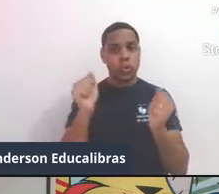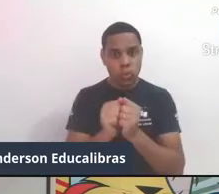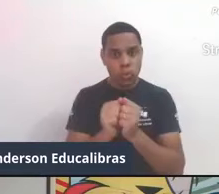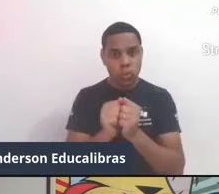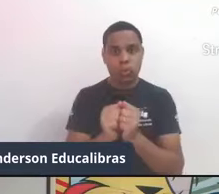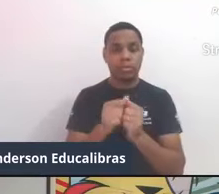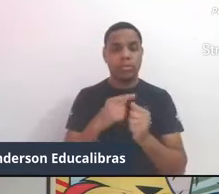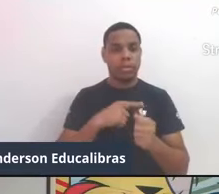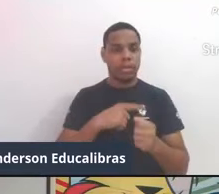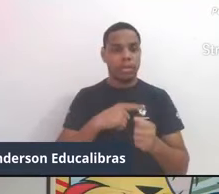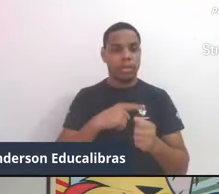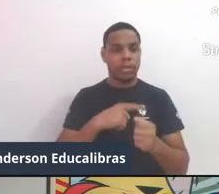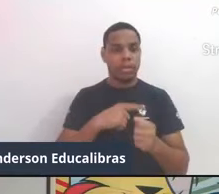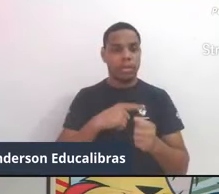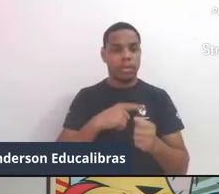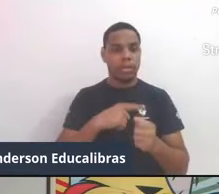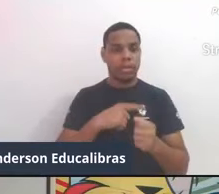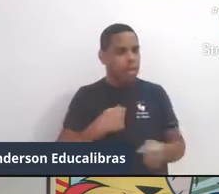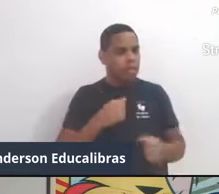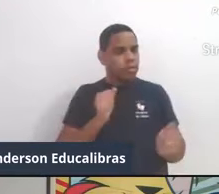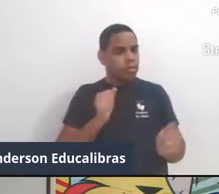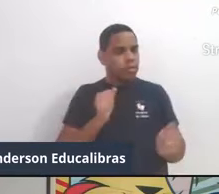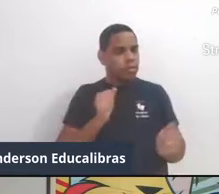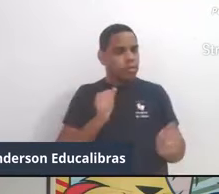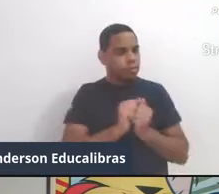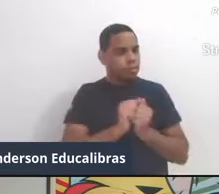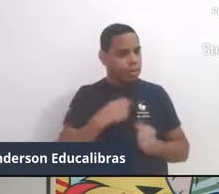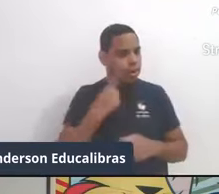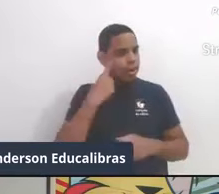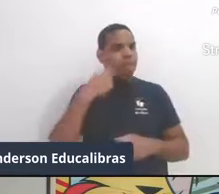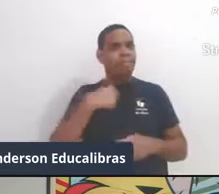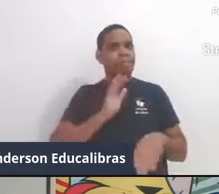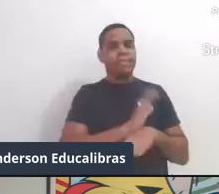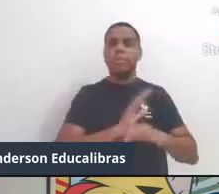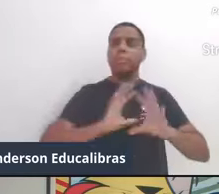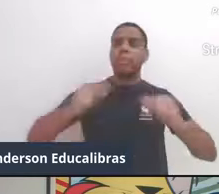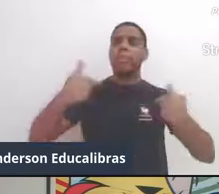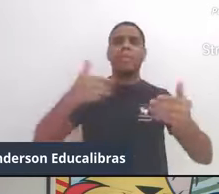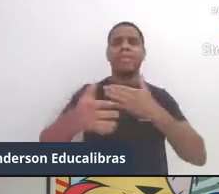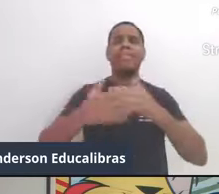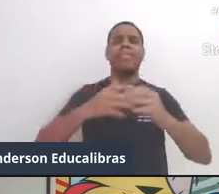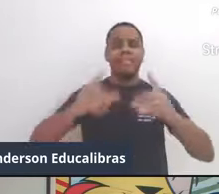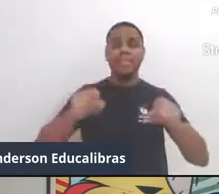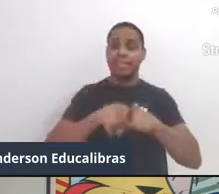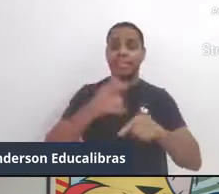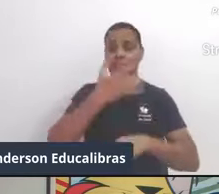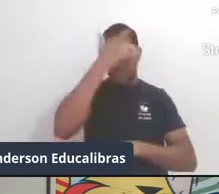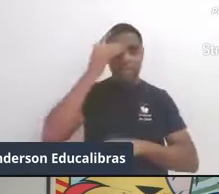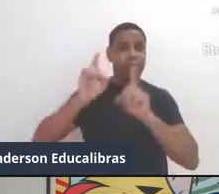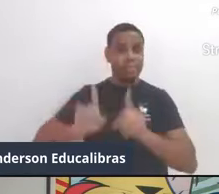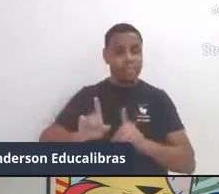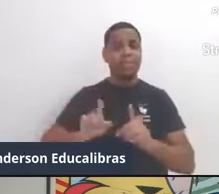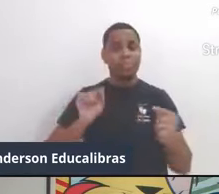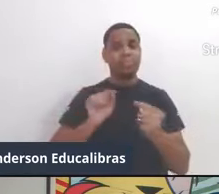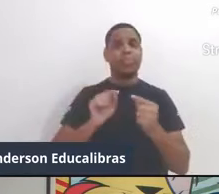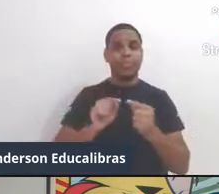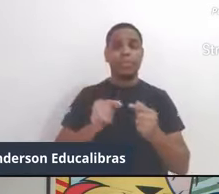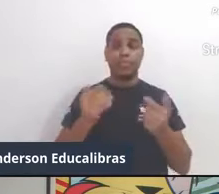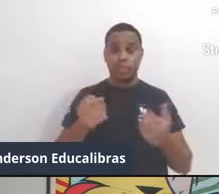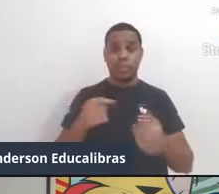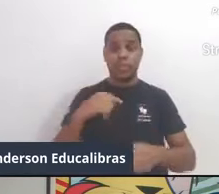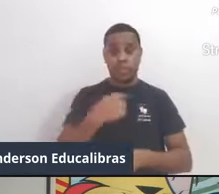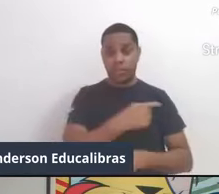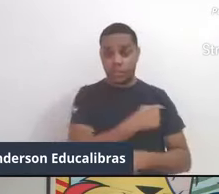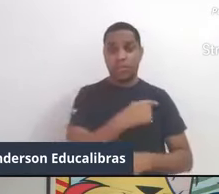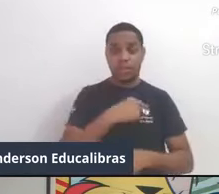tornar um criador, vale para todo mundo, inclusive para as pessoas com deficiência. Então, para nós, esse